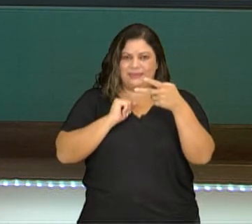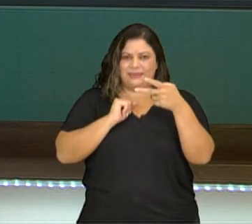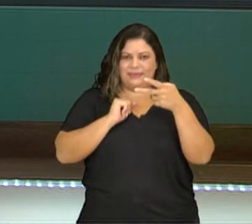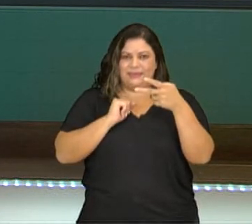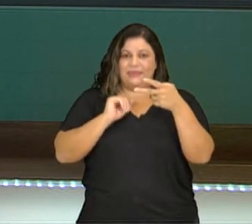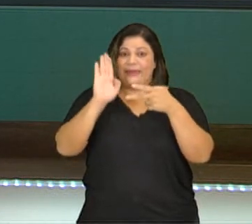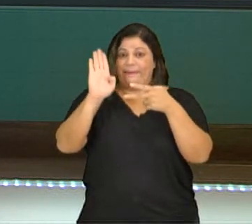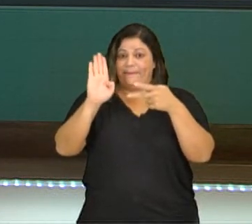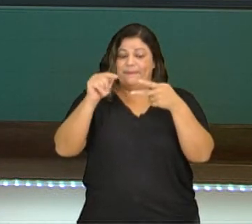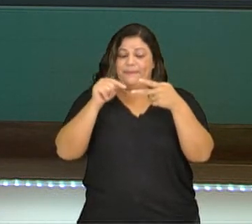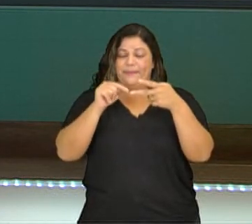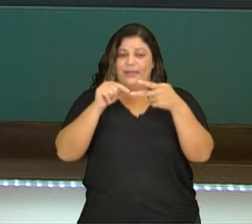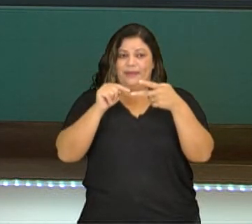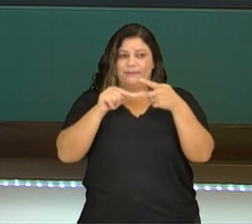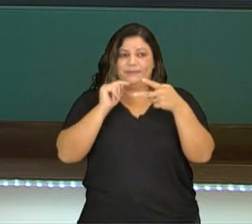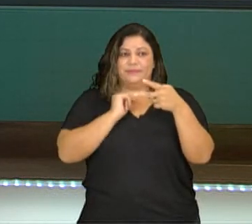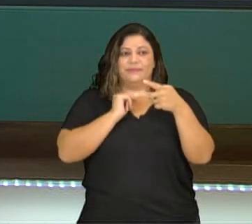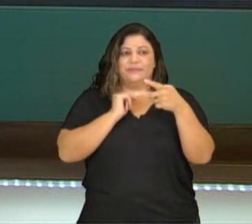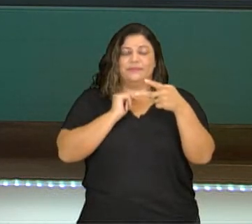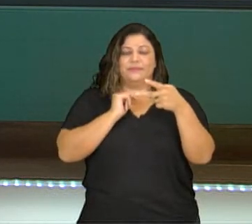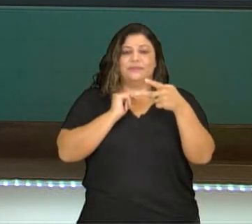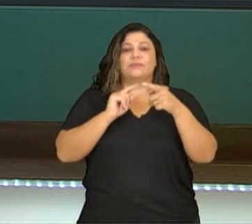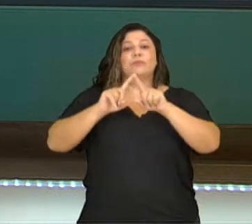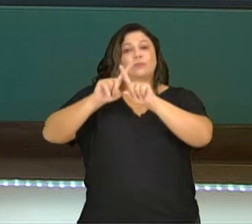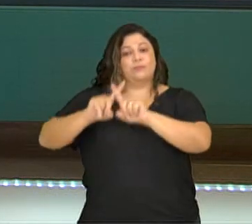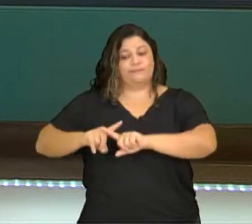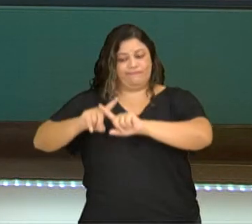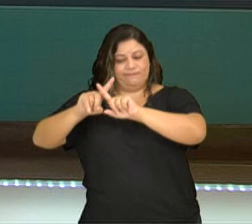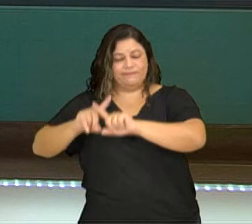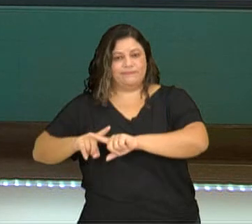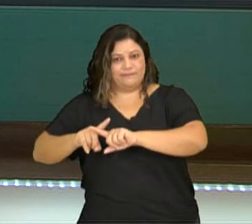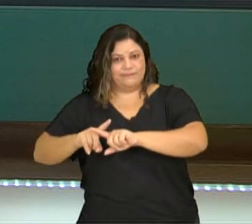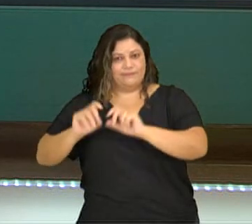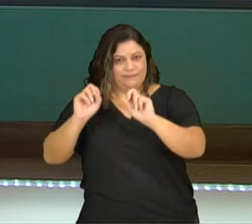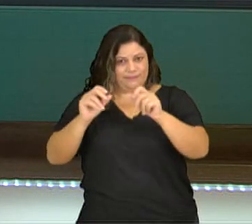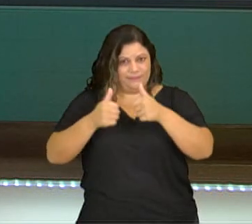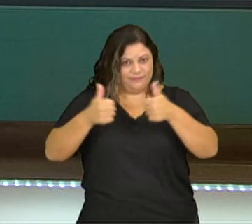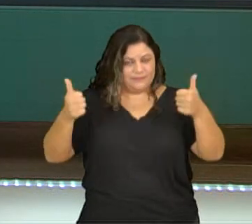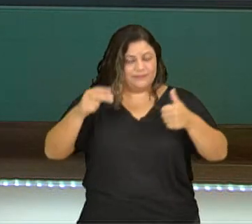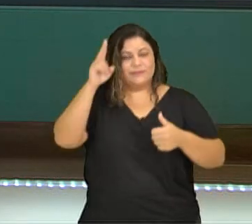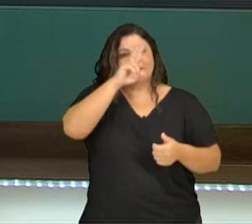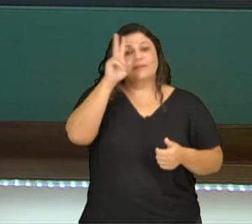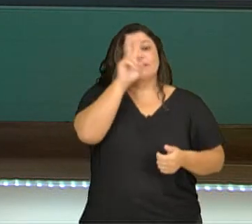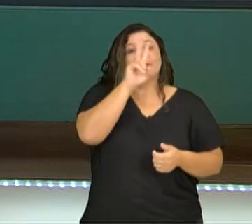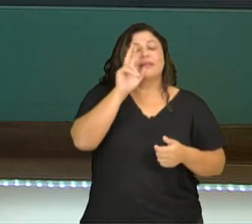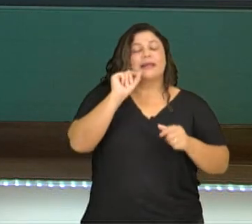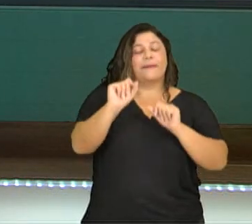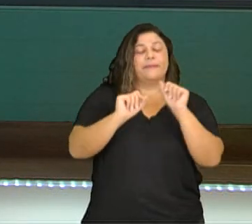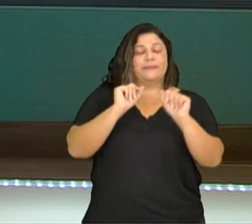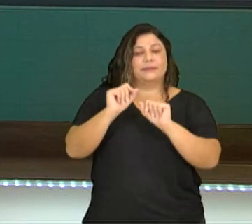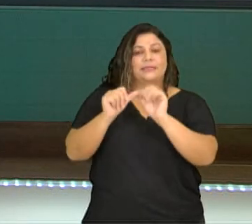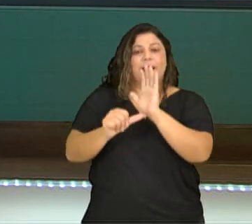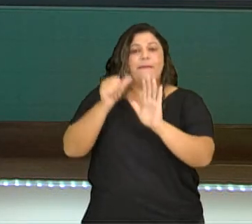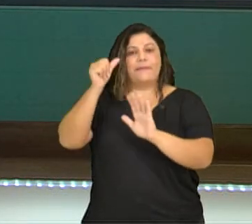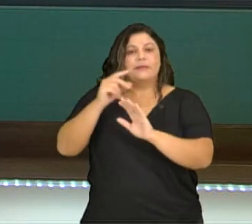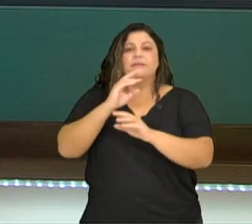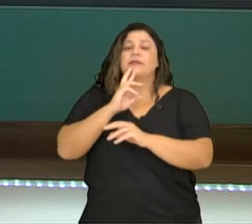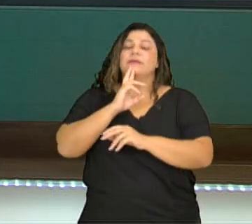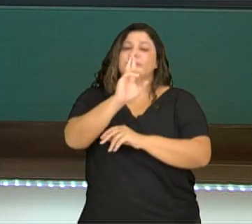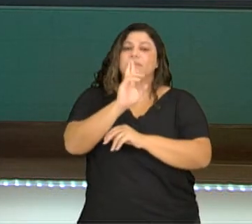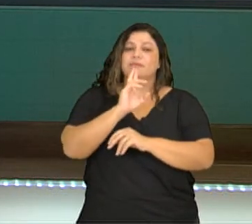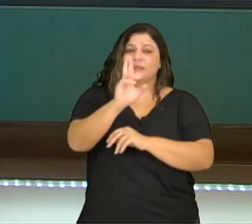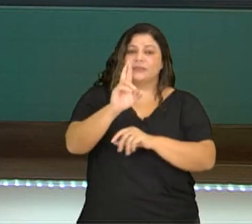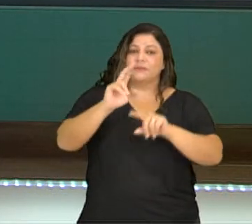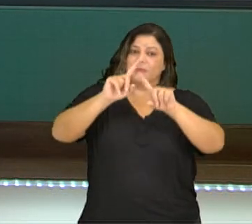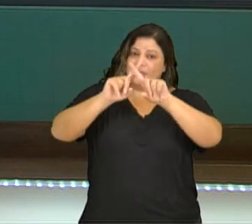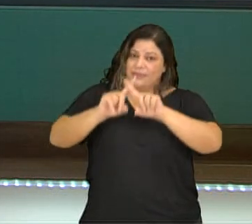B, primeiro vocês vão resolver a multiplicação. Lembrem-se que primeiro vocês devem resolver